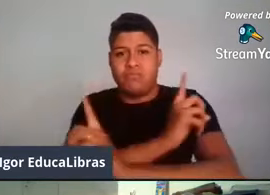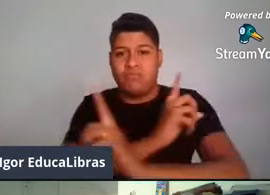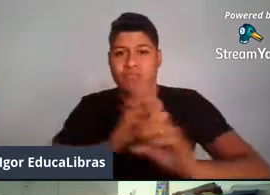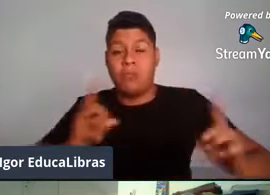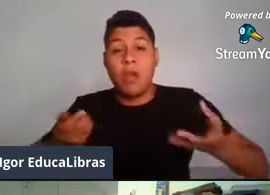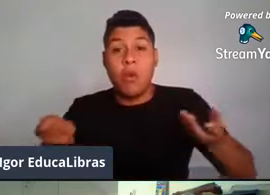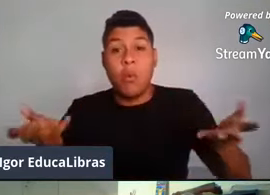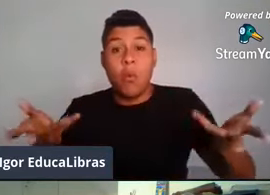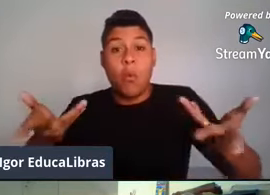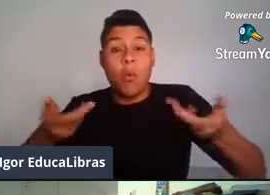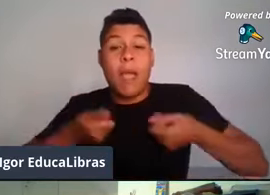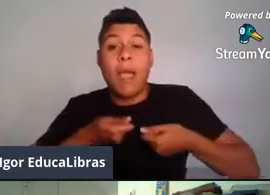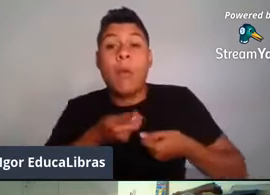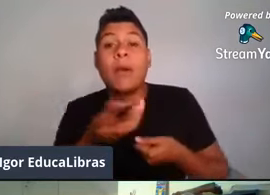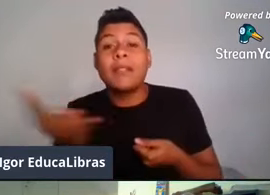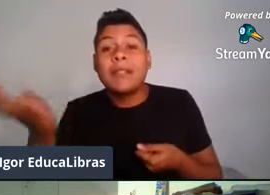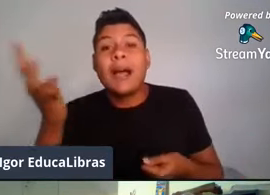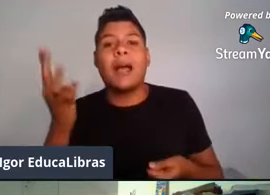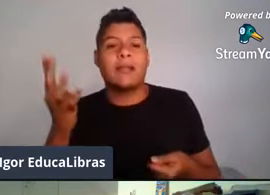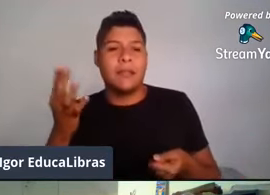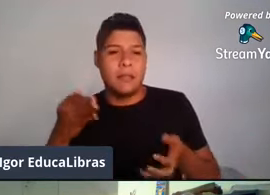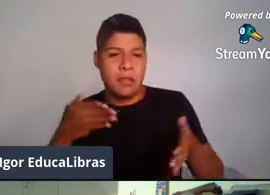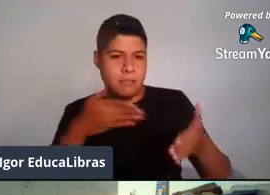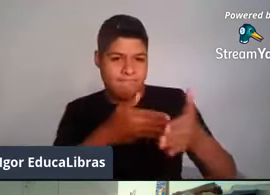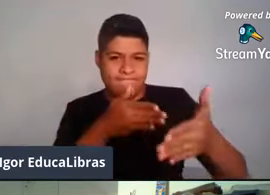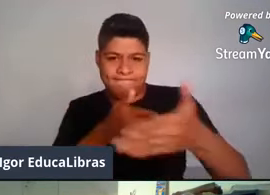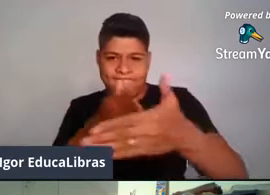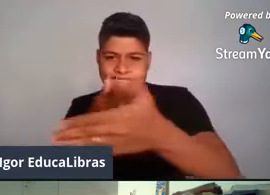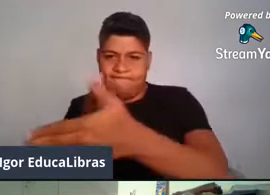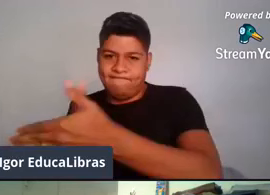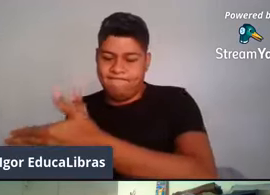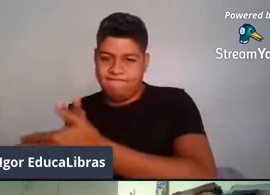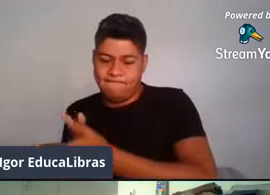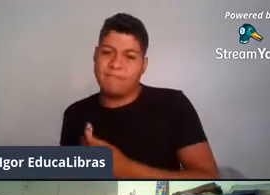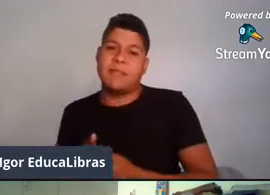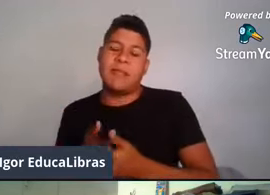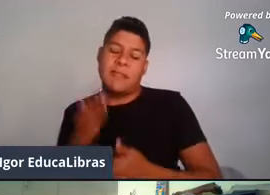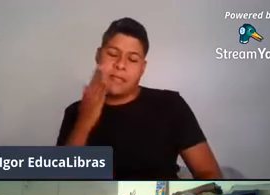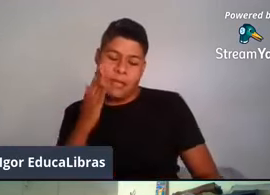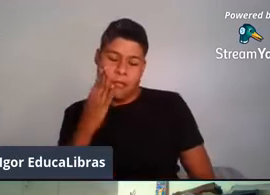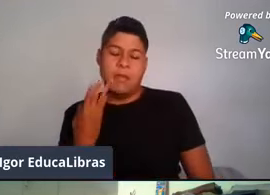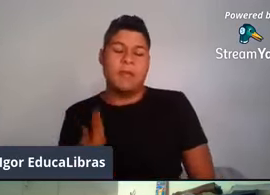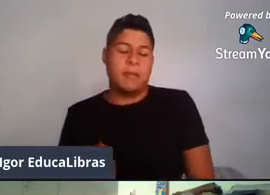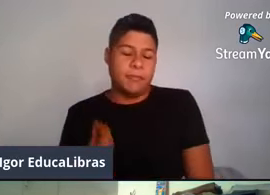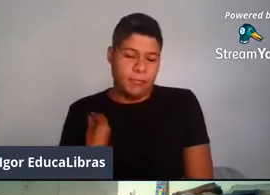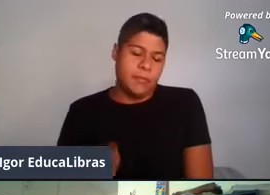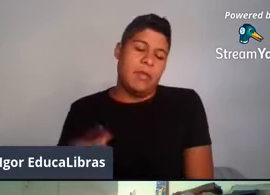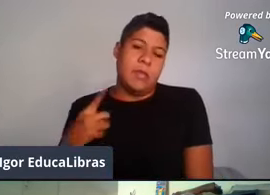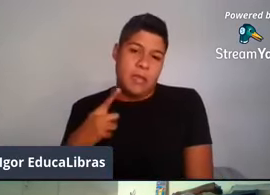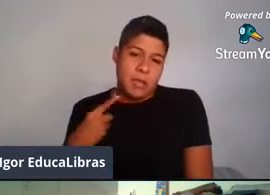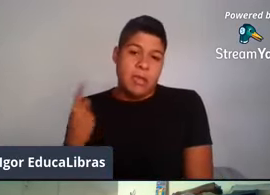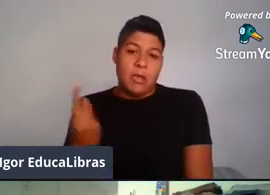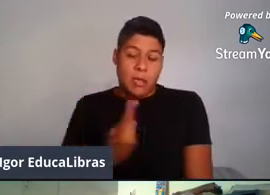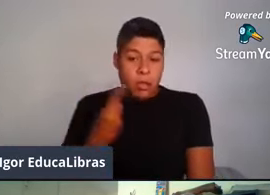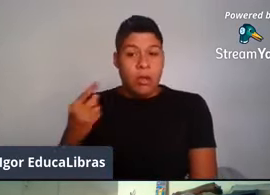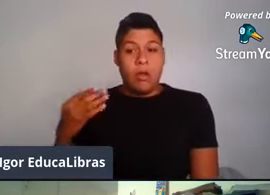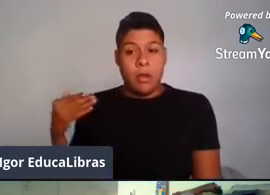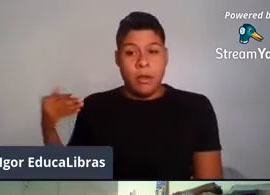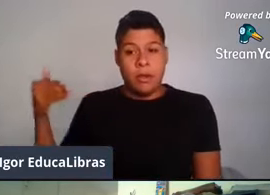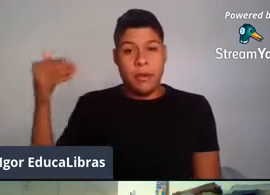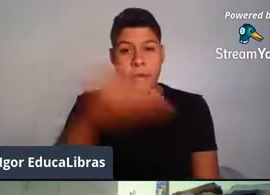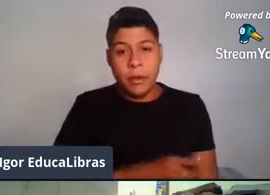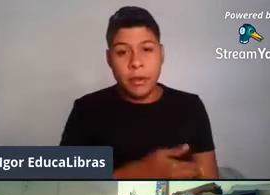de obstáculos físicos que a gente tem, mas ainda existe muito obstáculo no acesso à tecnologia às pessoas